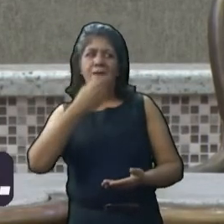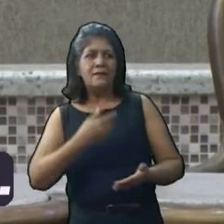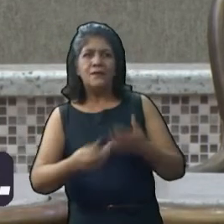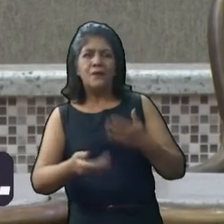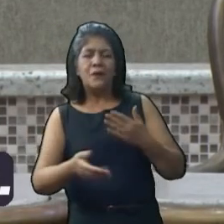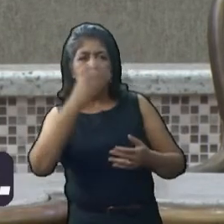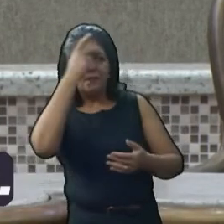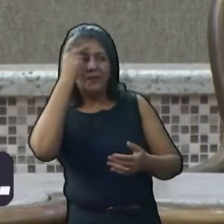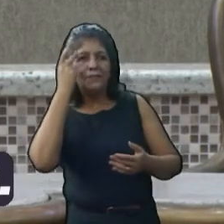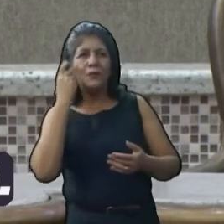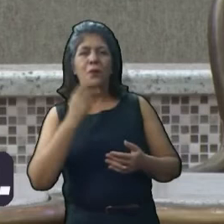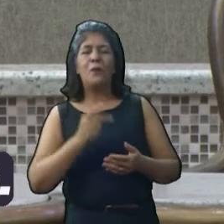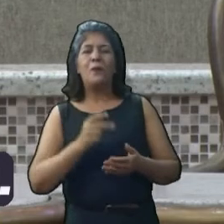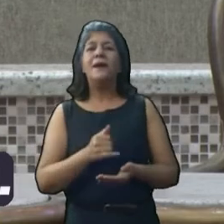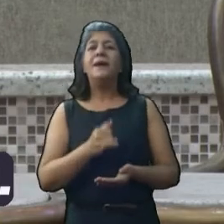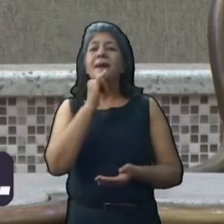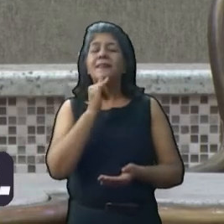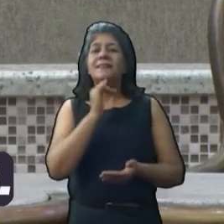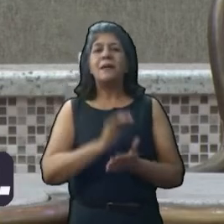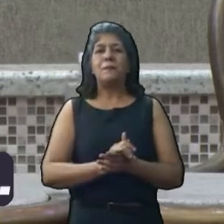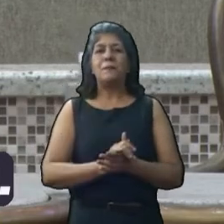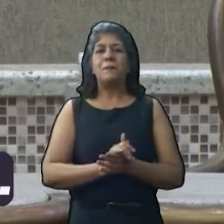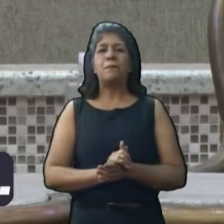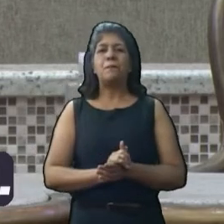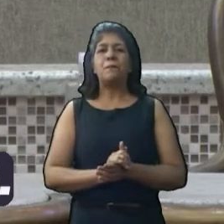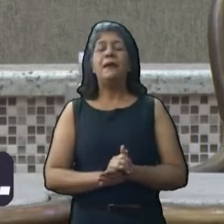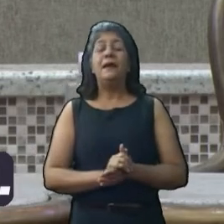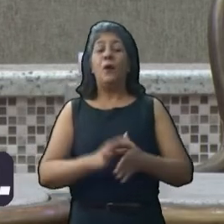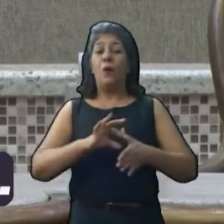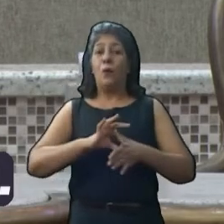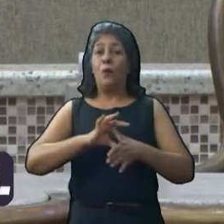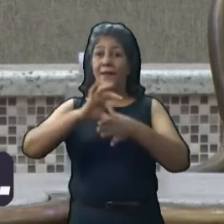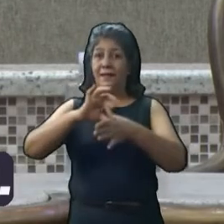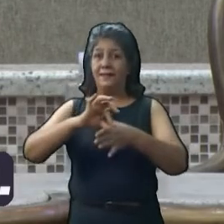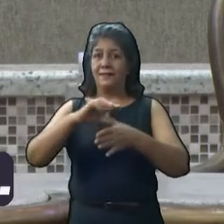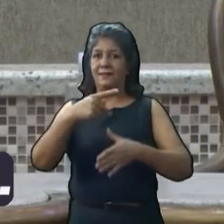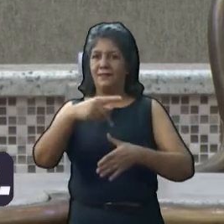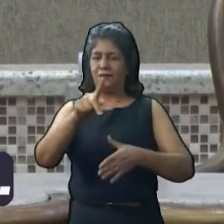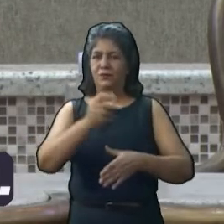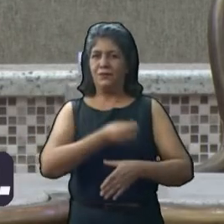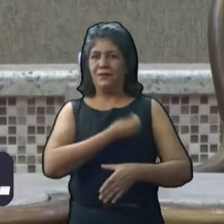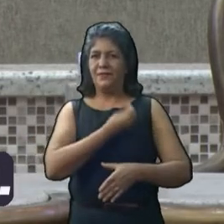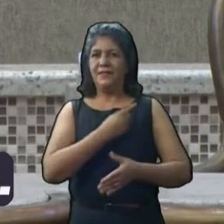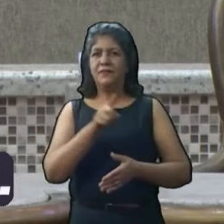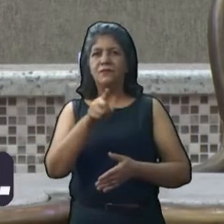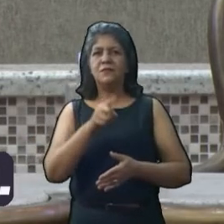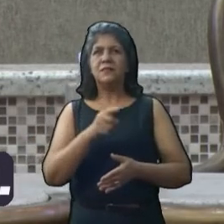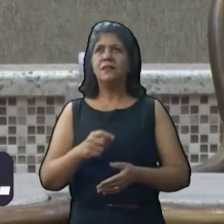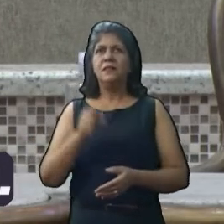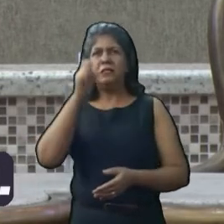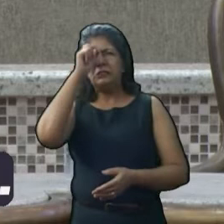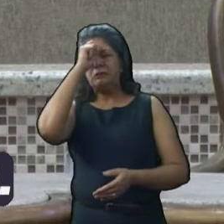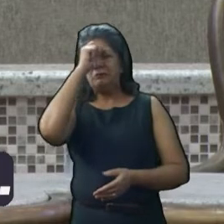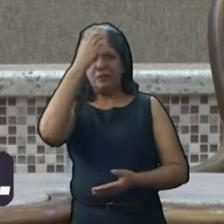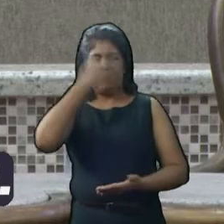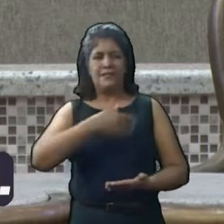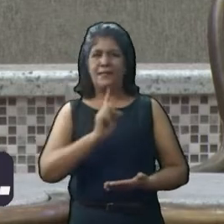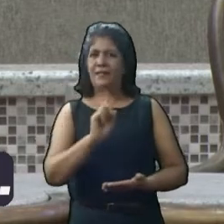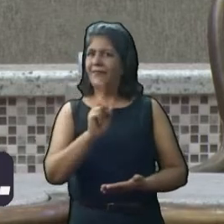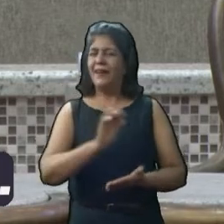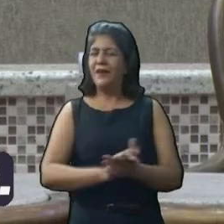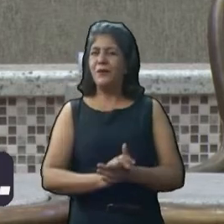deus e quem tem o espírito santo em sua vida não tem nenhuma dificuldade de